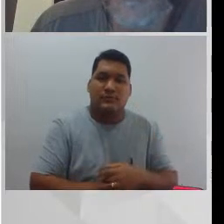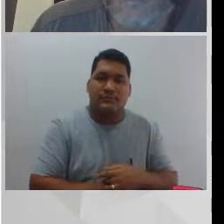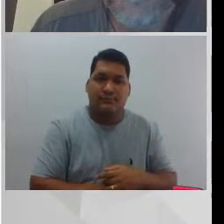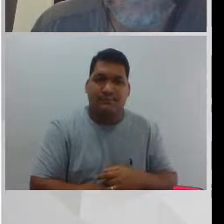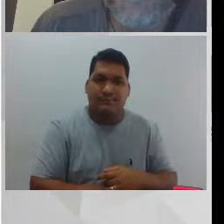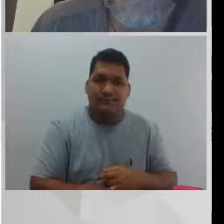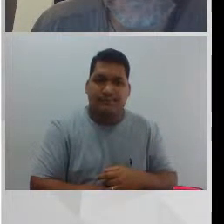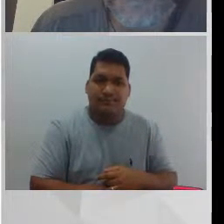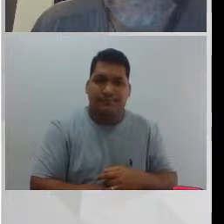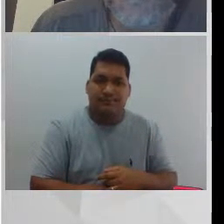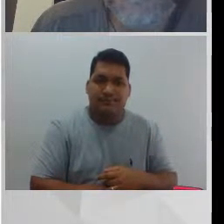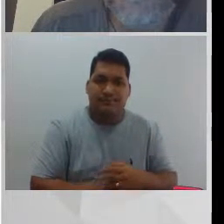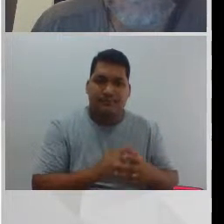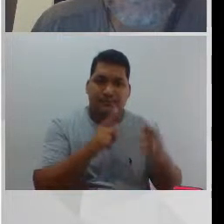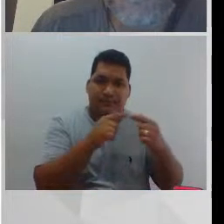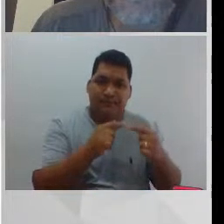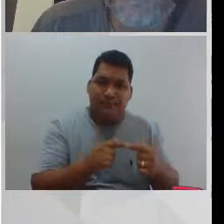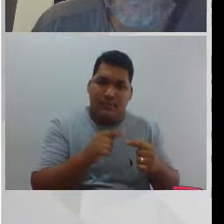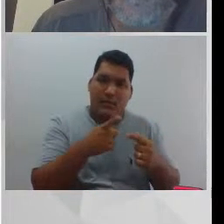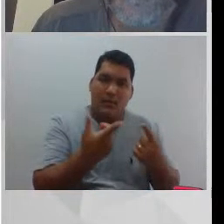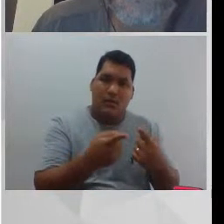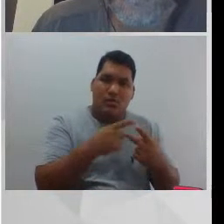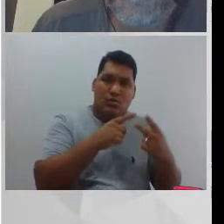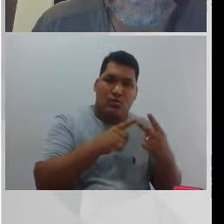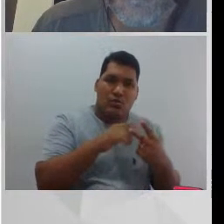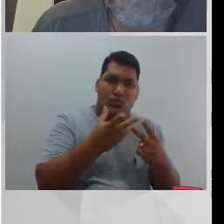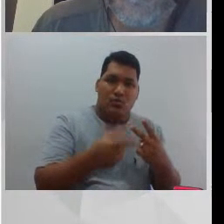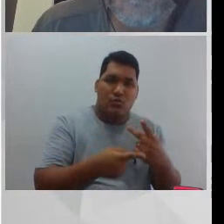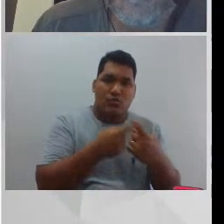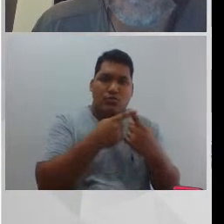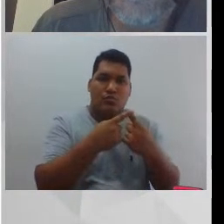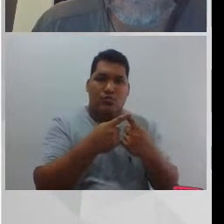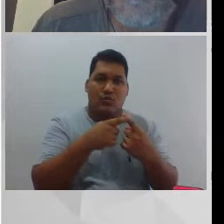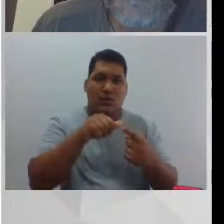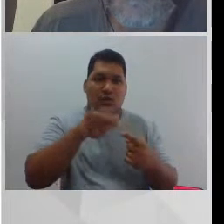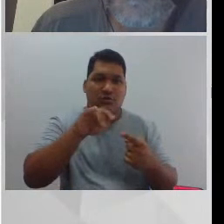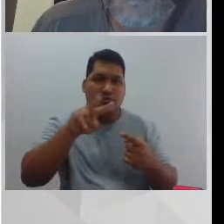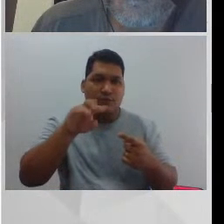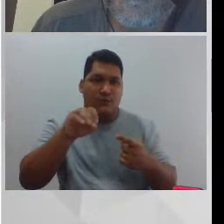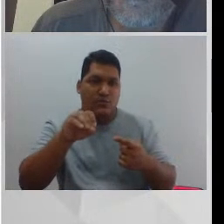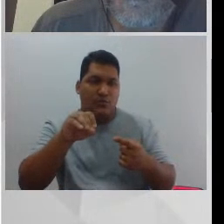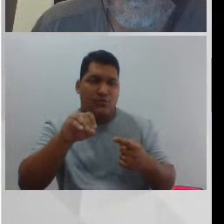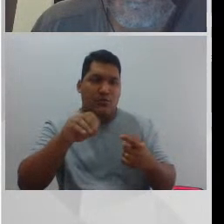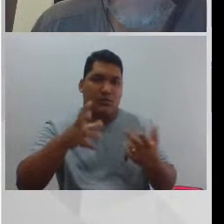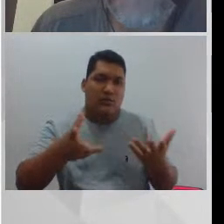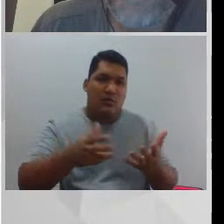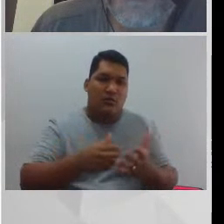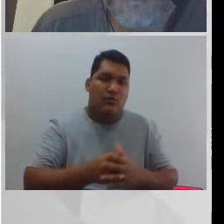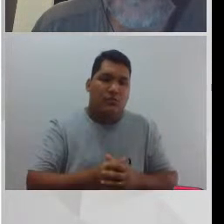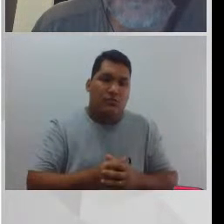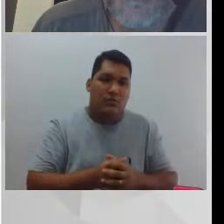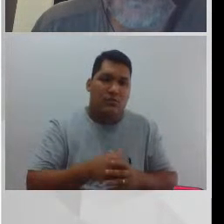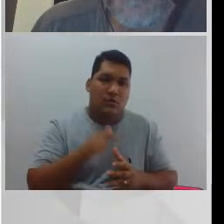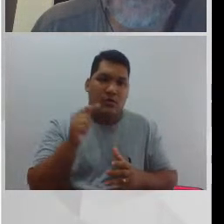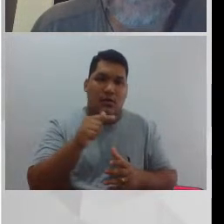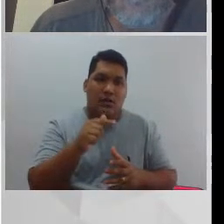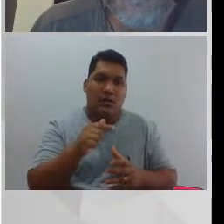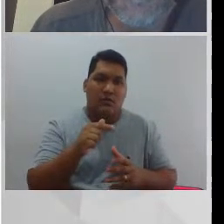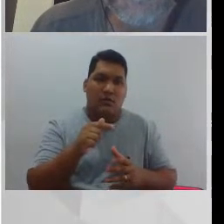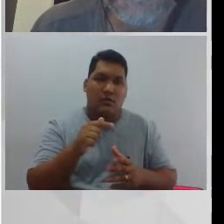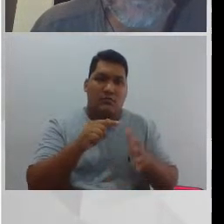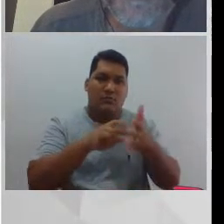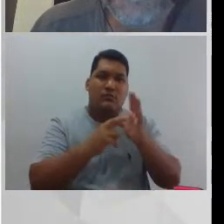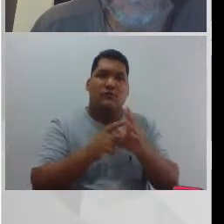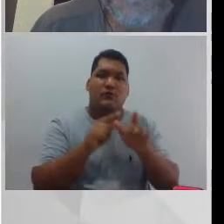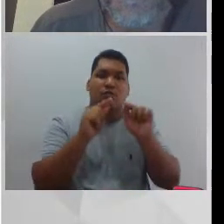fica ativo, ou um deles nunca fica ativo, então essa conexão a força da conexão é